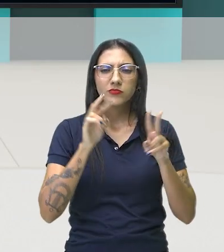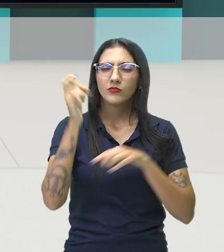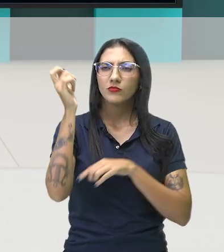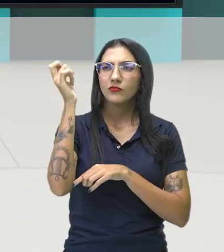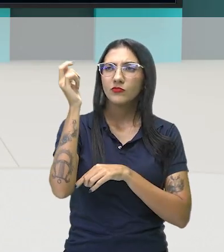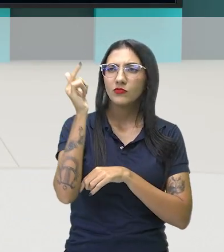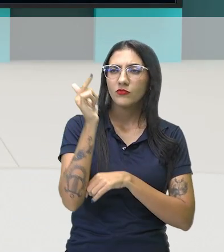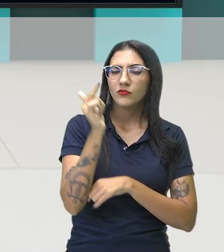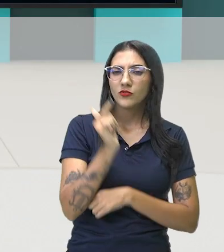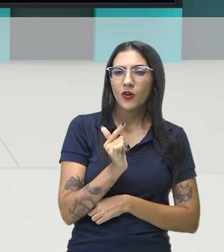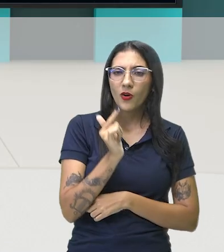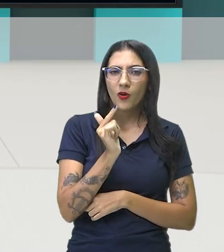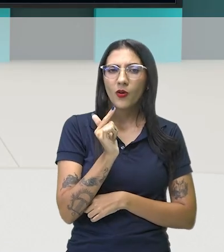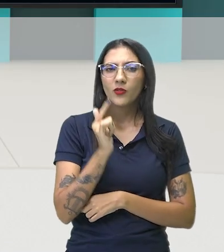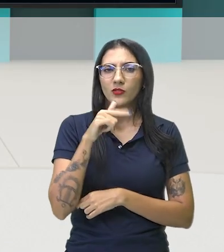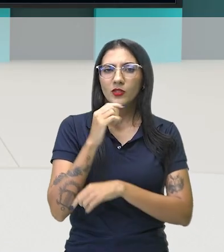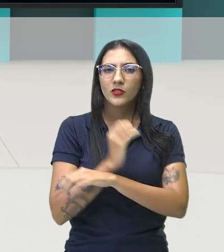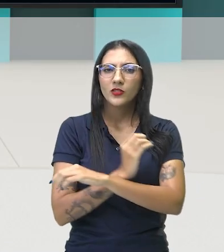luz, certo?